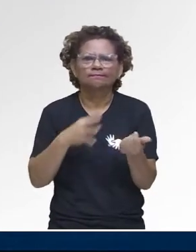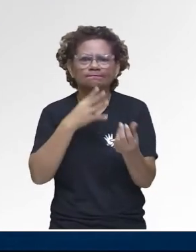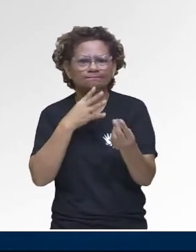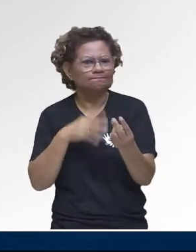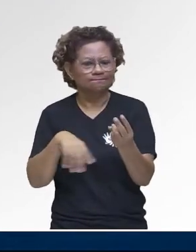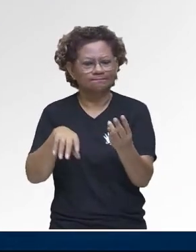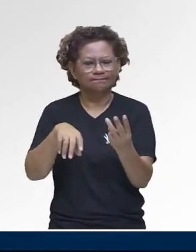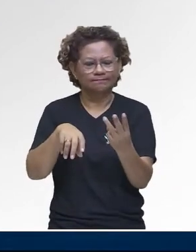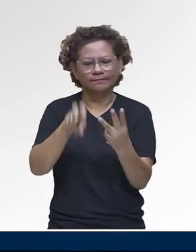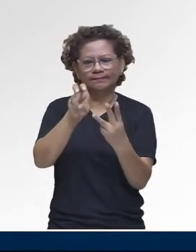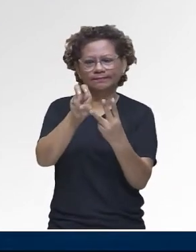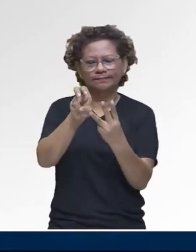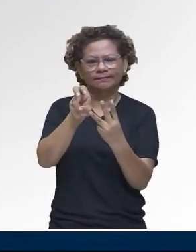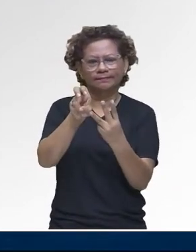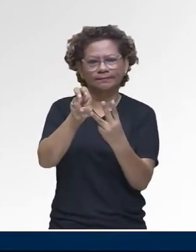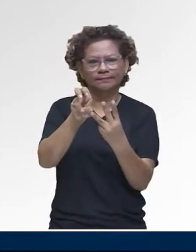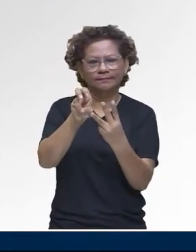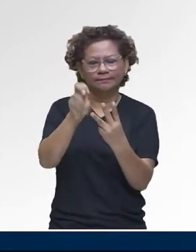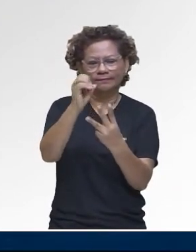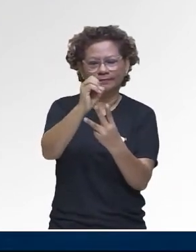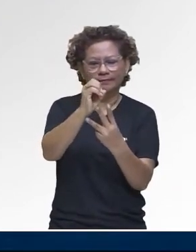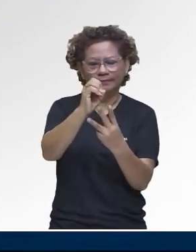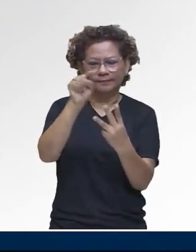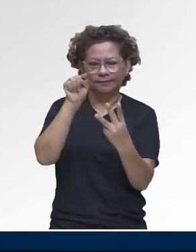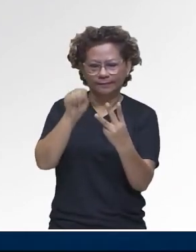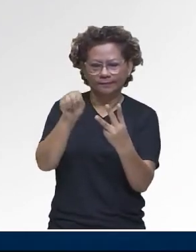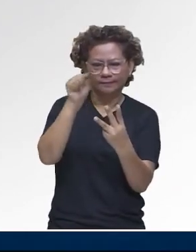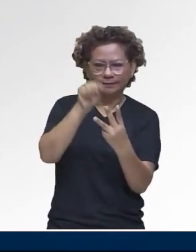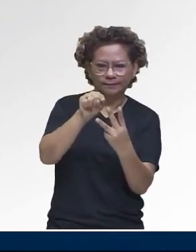valor numérico de